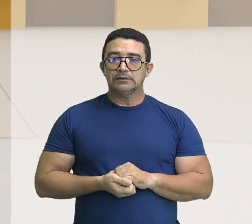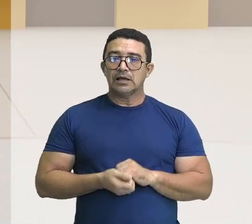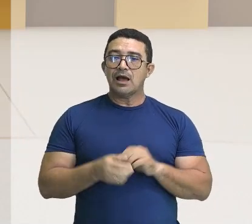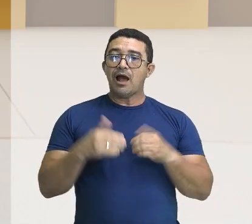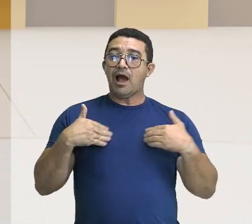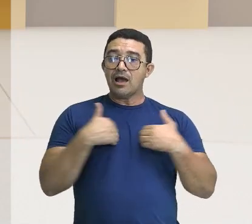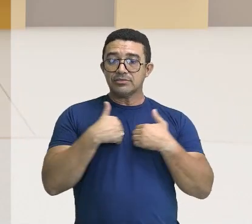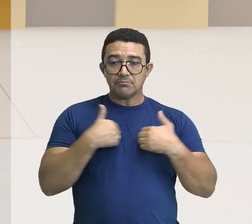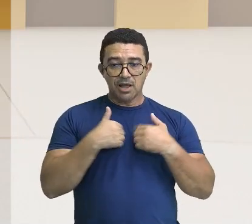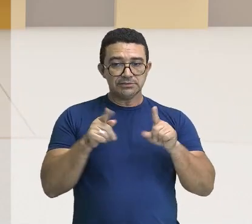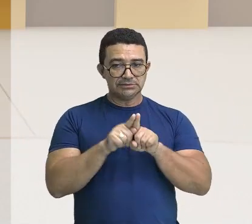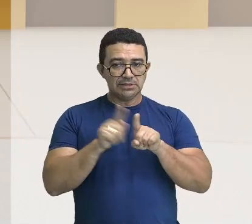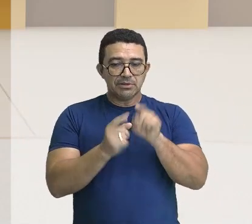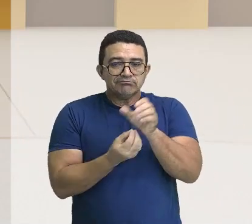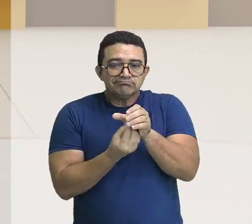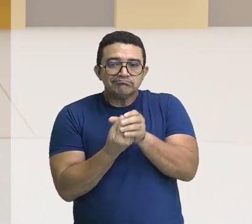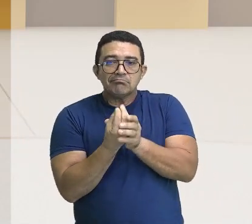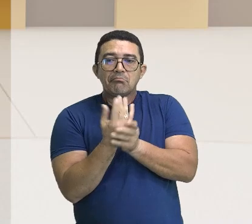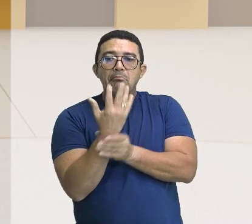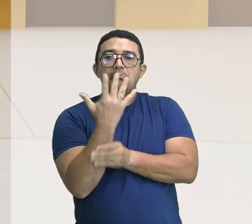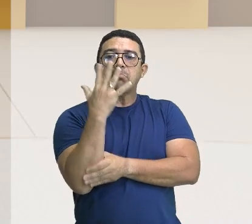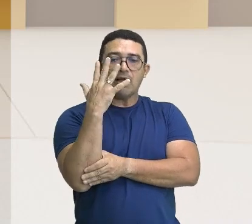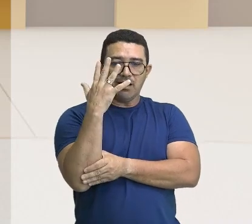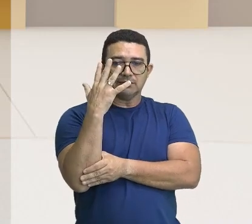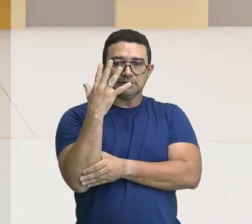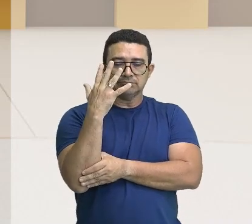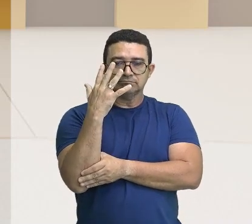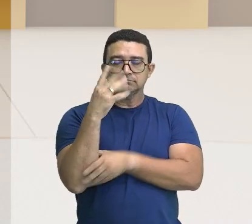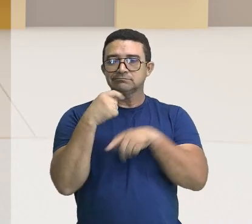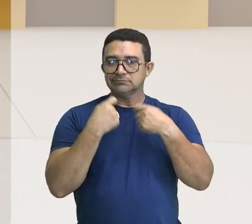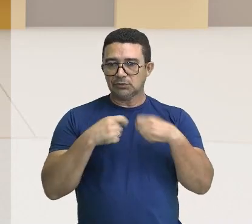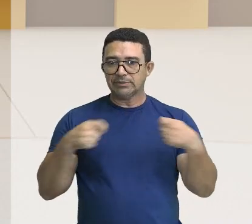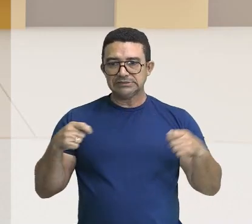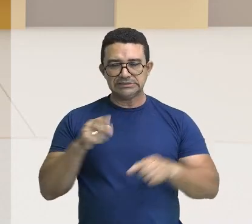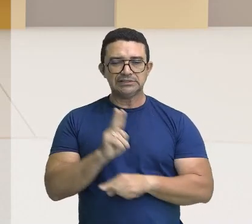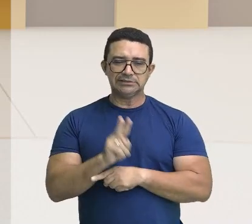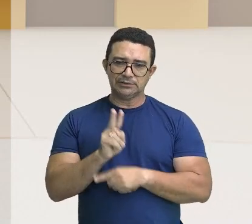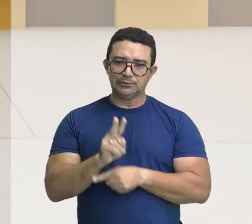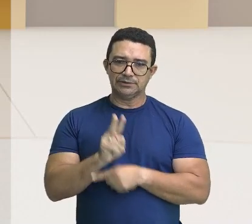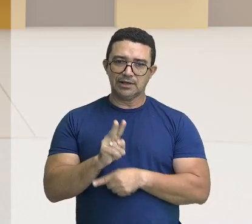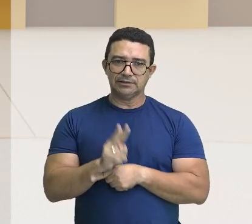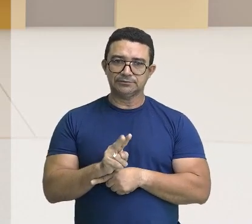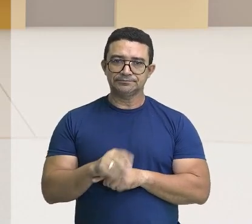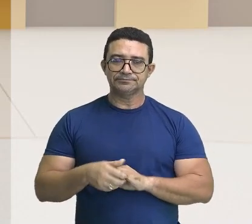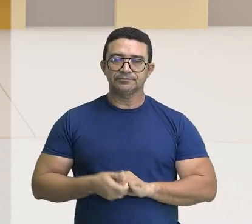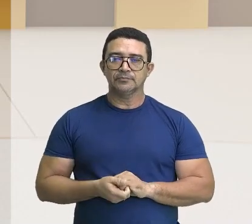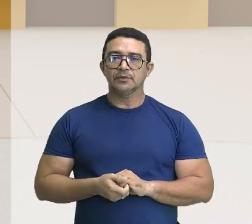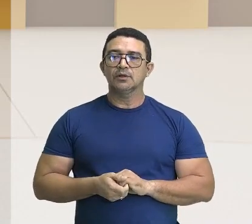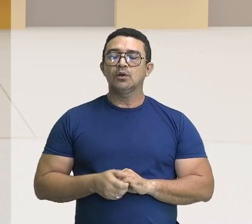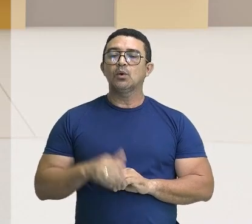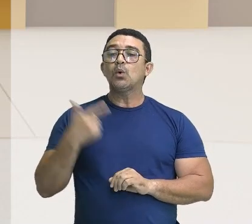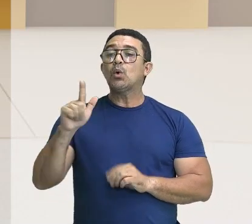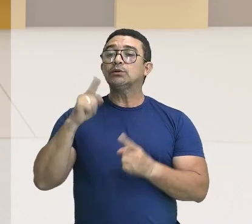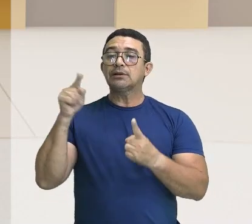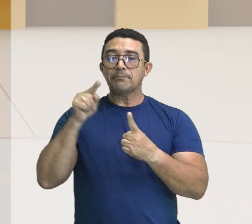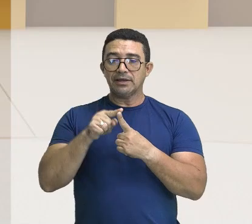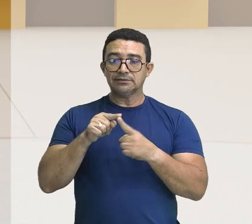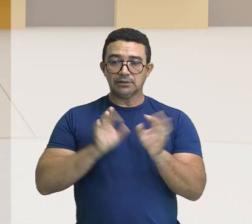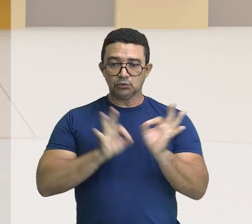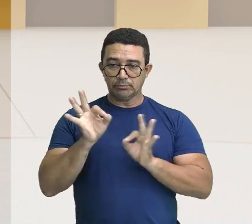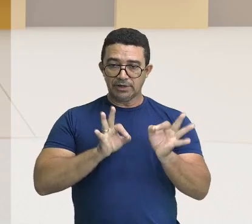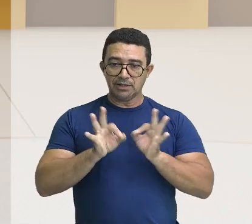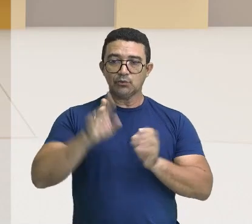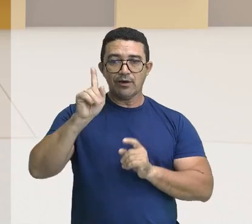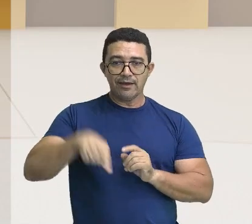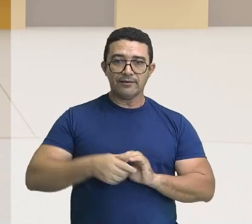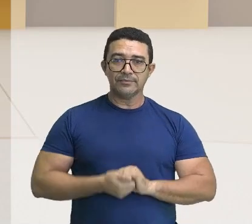plantas também. Isso, a nossa Plantas que fauna podem e ter... flora, ela precisa bastante ser preservada. Outra meta importante desse plano de